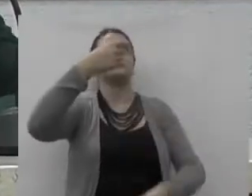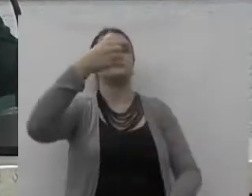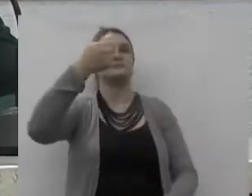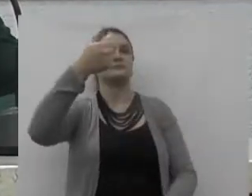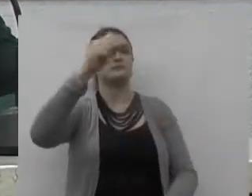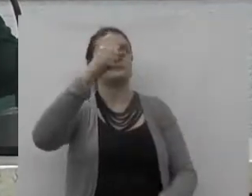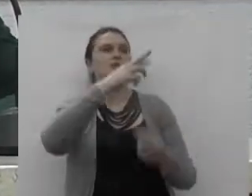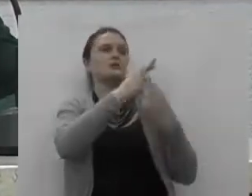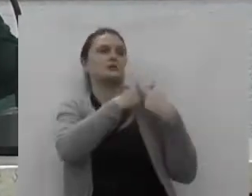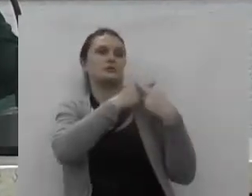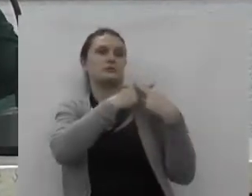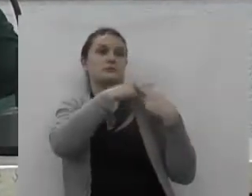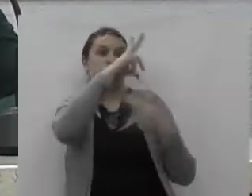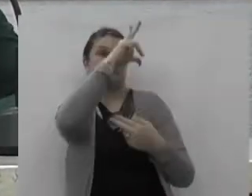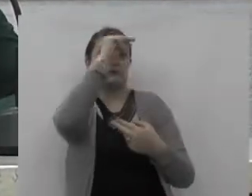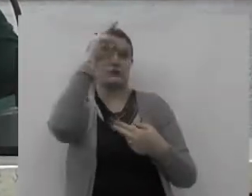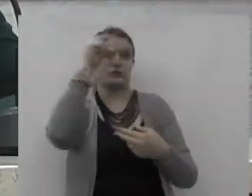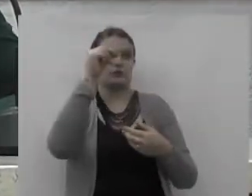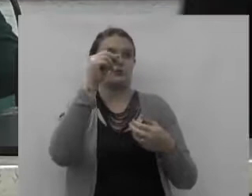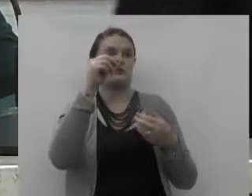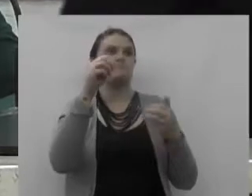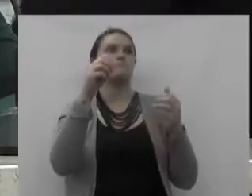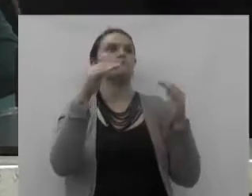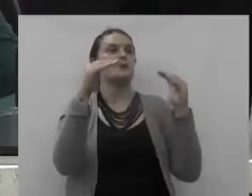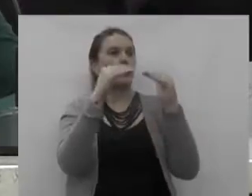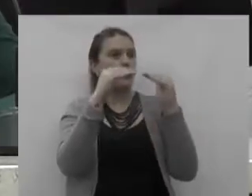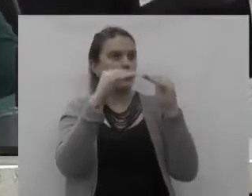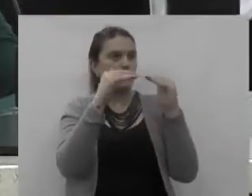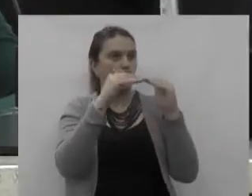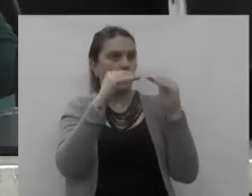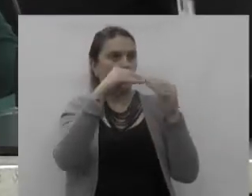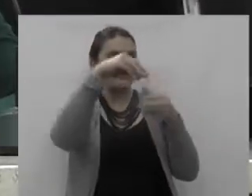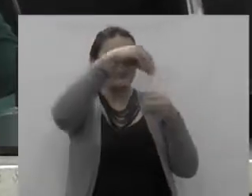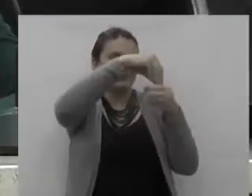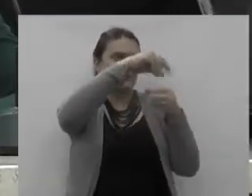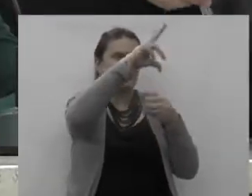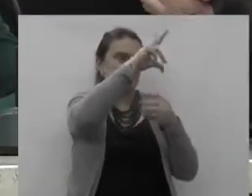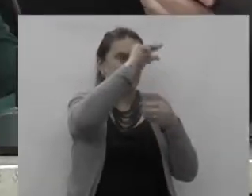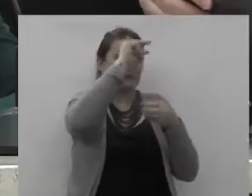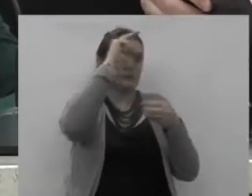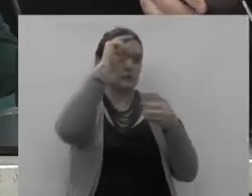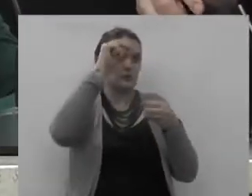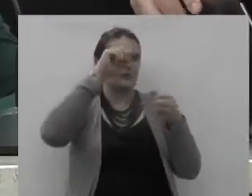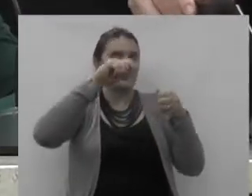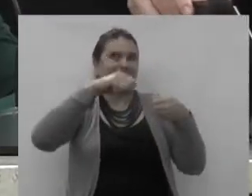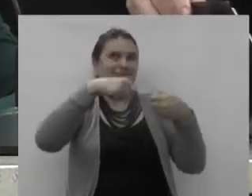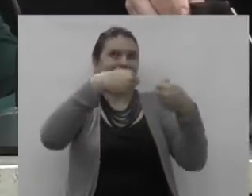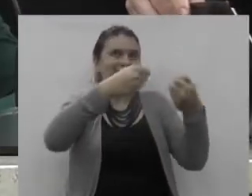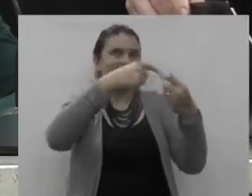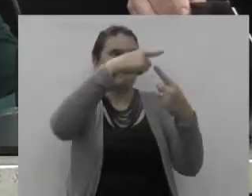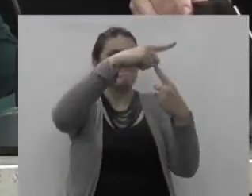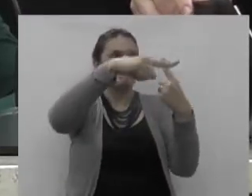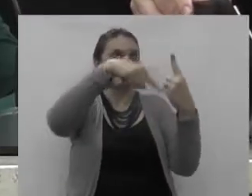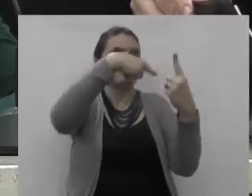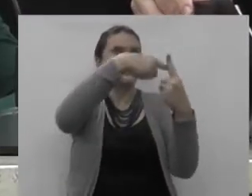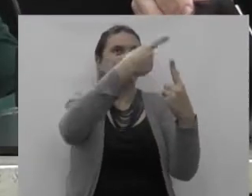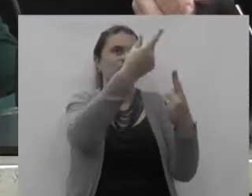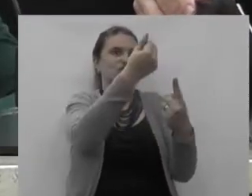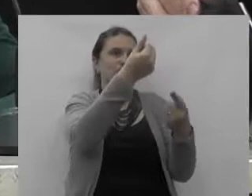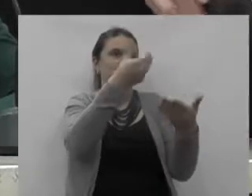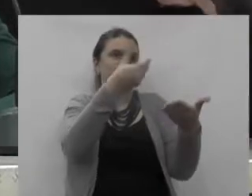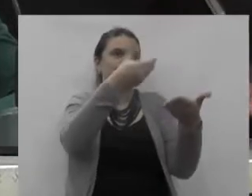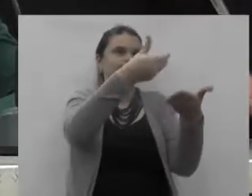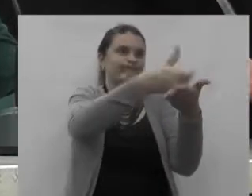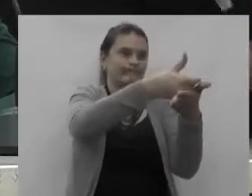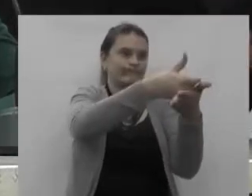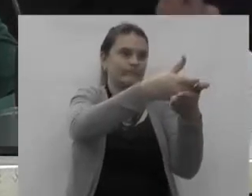49/2018 do Executivo. Autoriza o Executivo Municipal a efetuar a abertura de crédito adicional